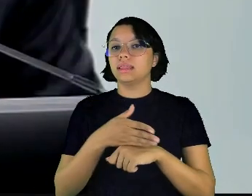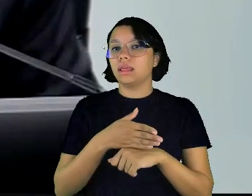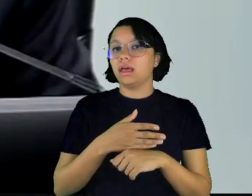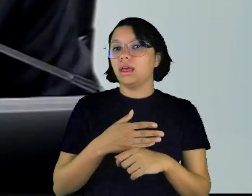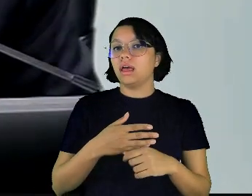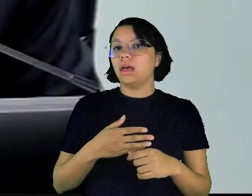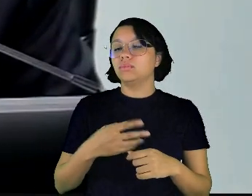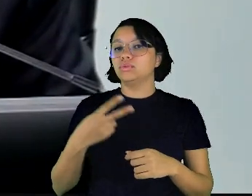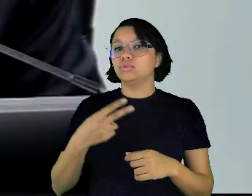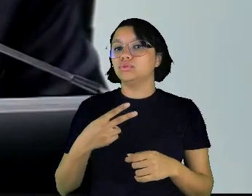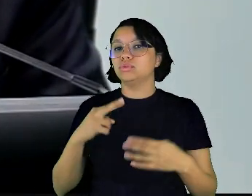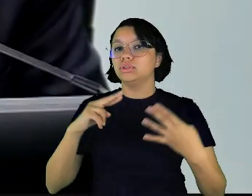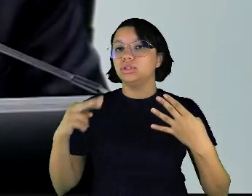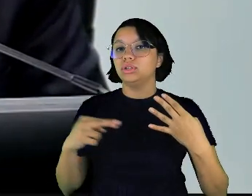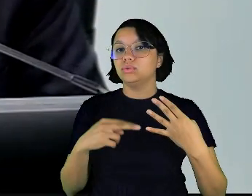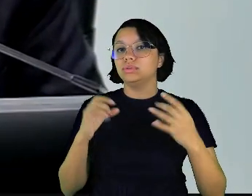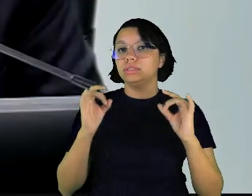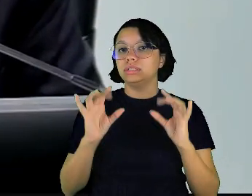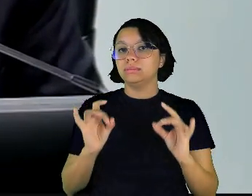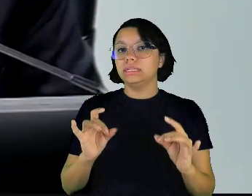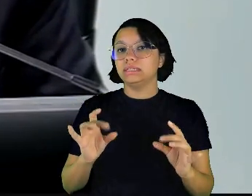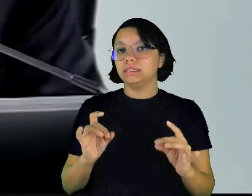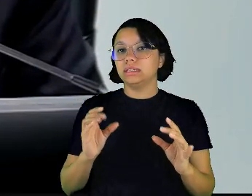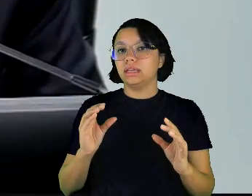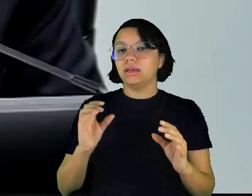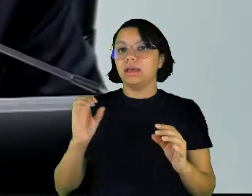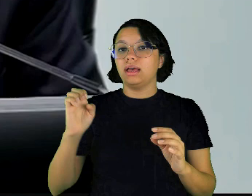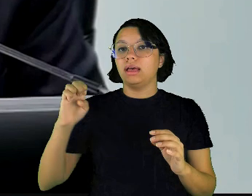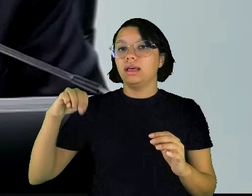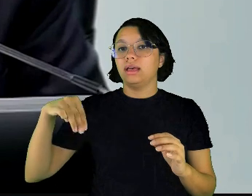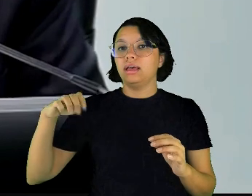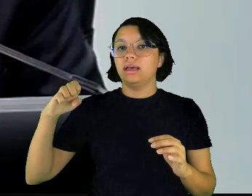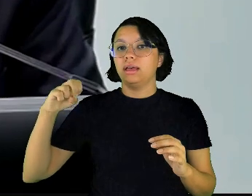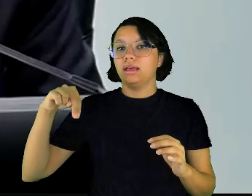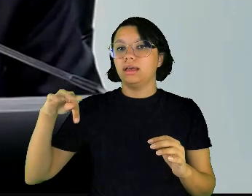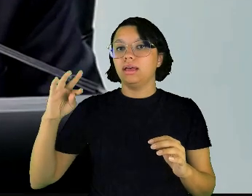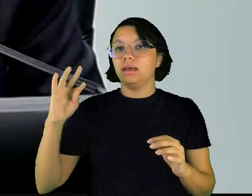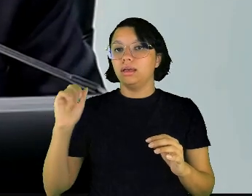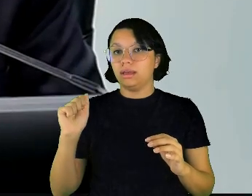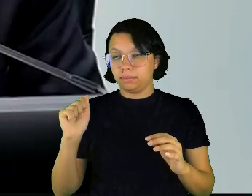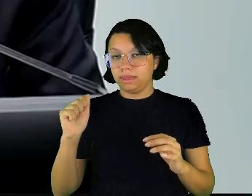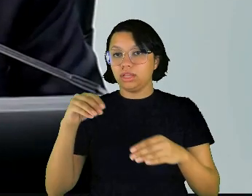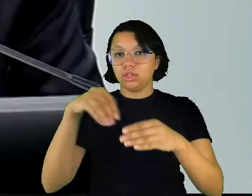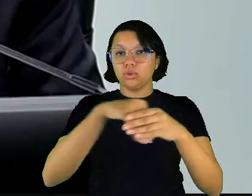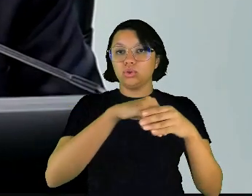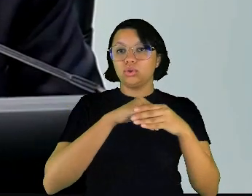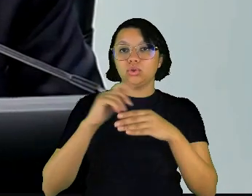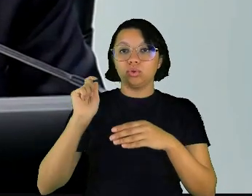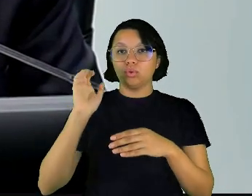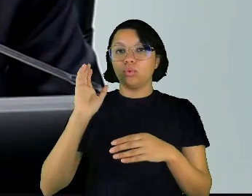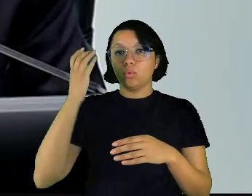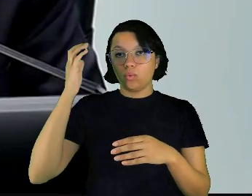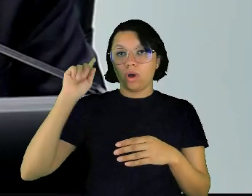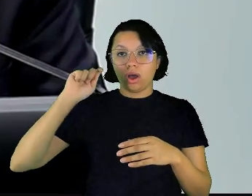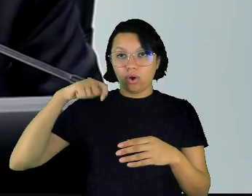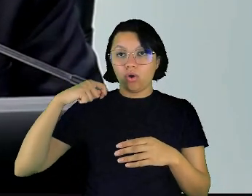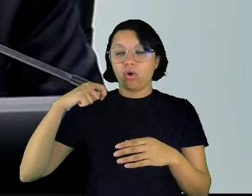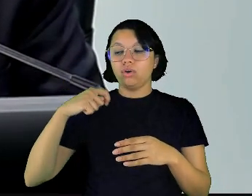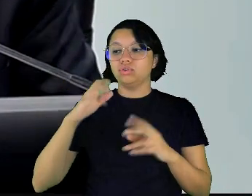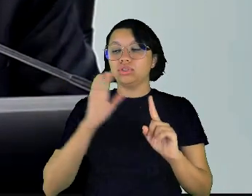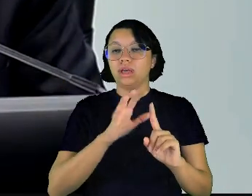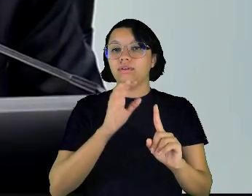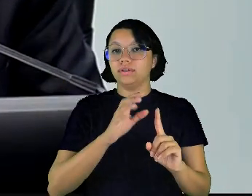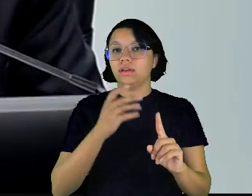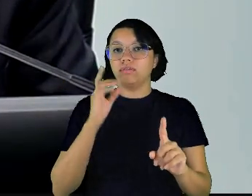recursos especiais, na ementa, no acórdão de afetação, nós vamos encontrar o seguinte: delimitação